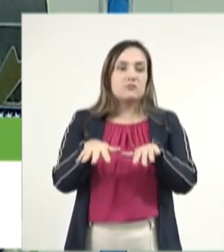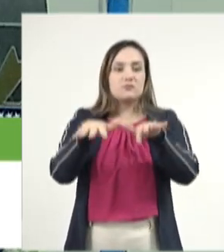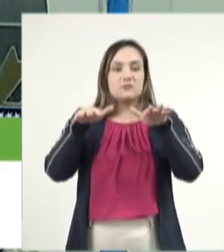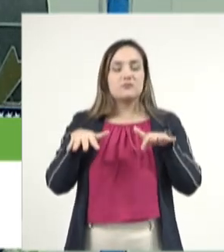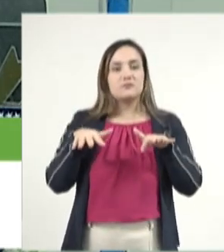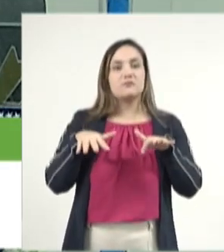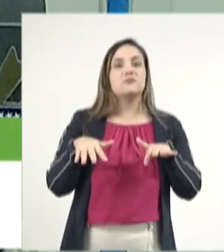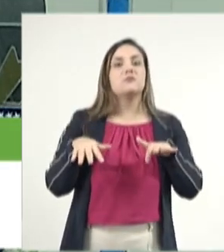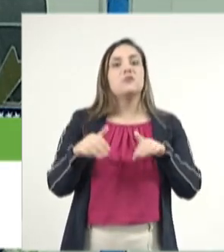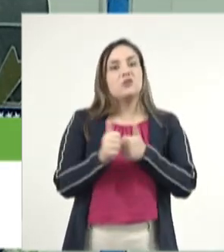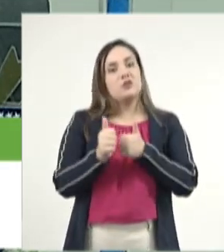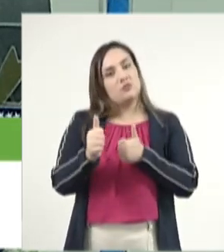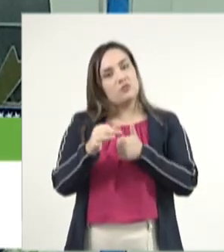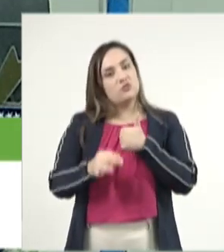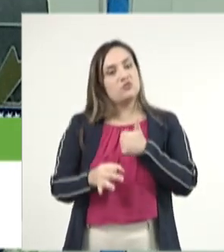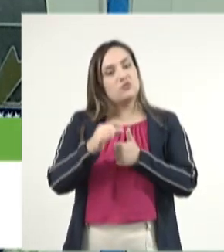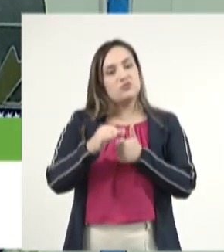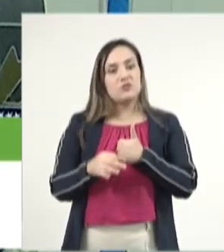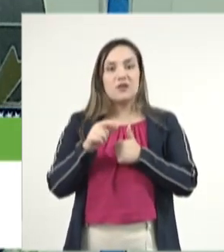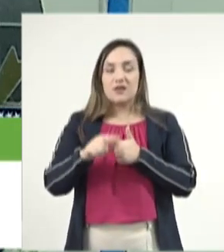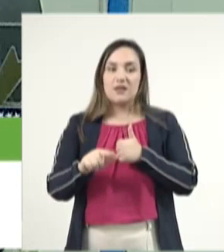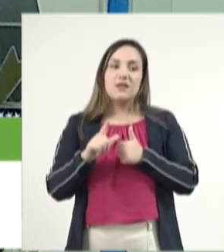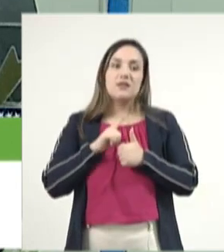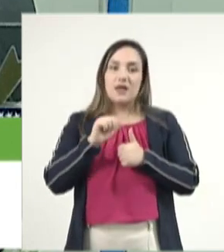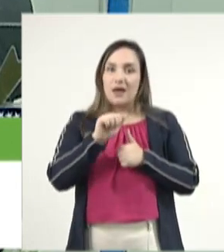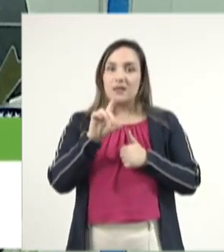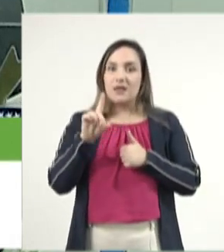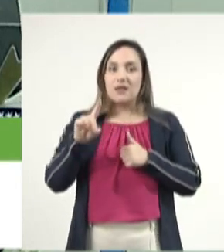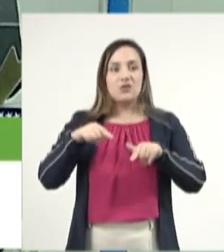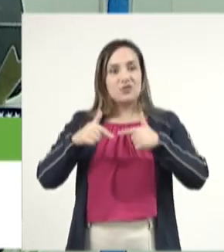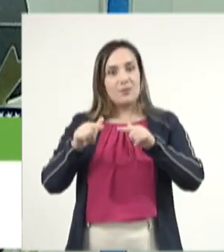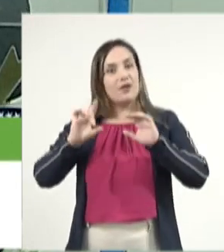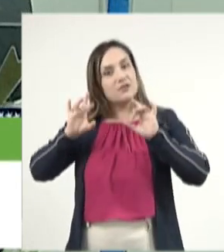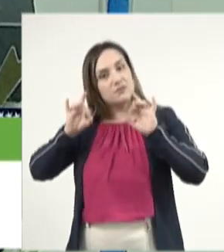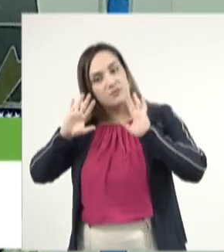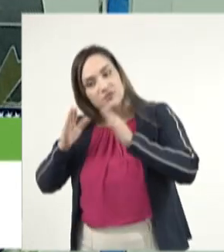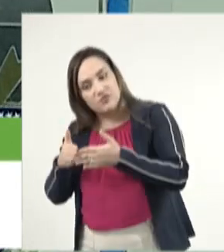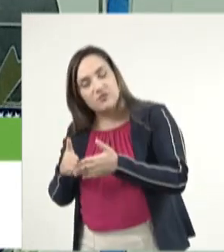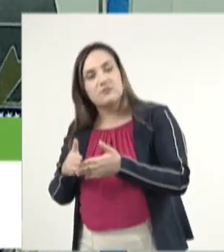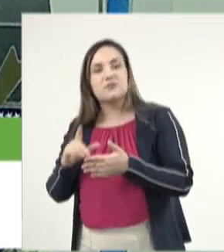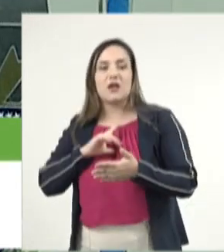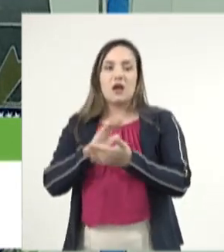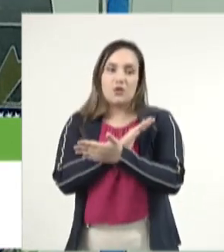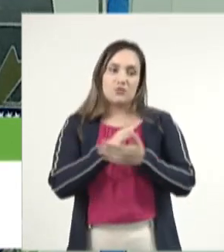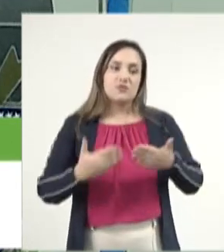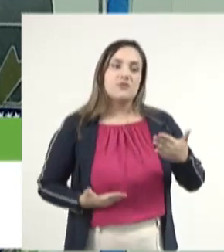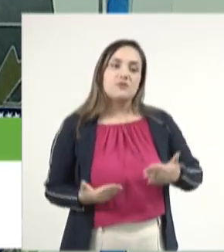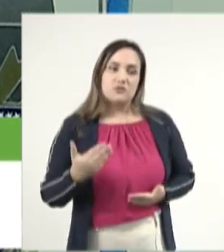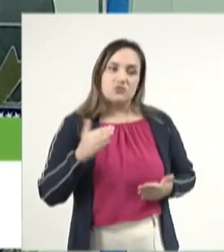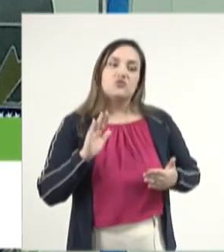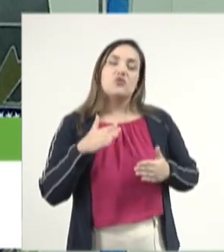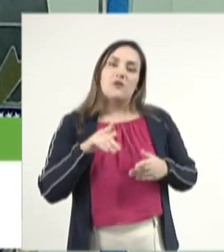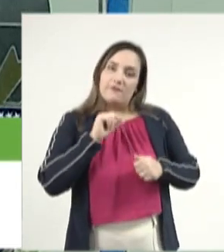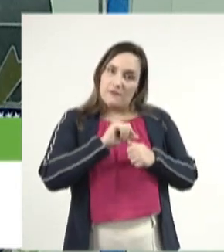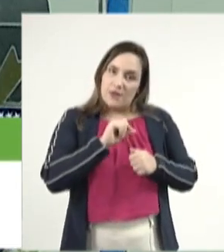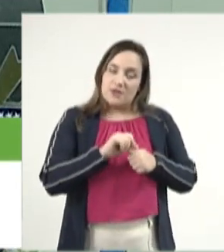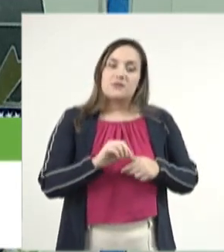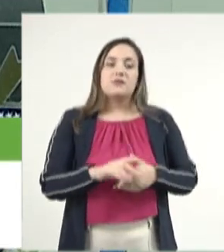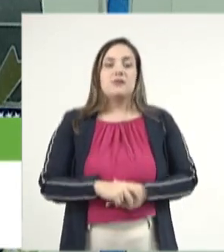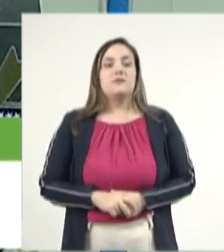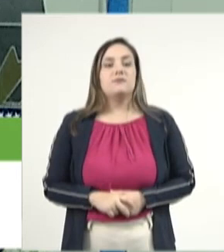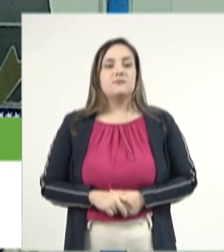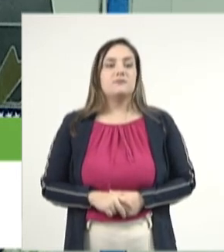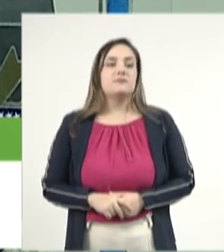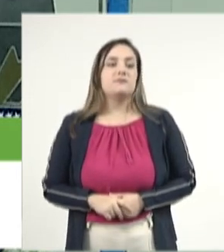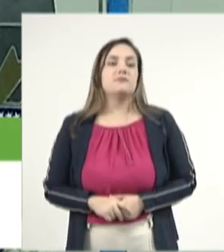de Justiça. Esse adicional de atividade específica ele já existe para alguns servidores dentro da estrutura do Poder Judiciário,